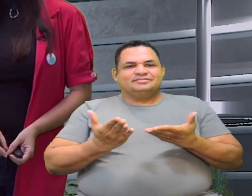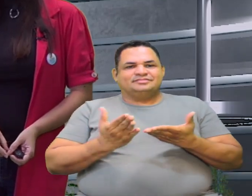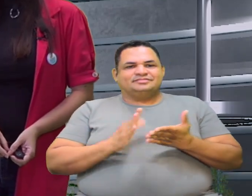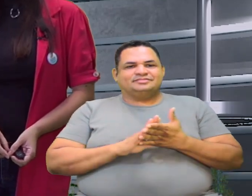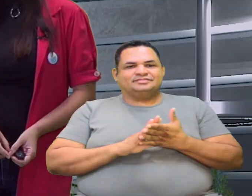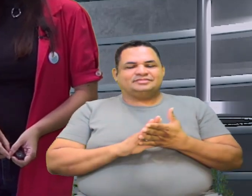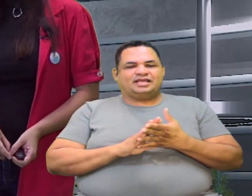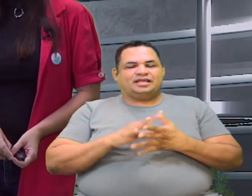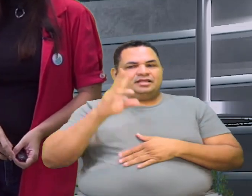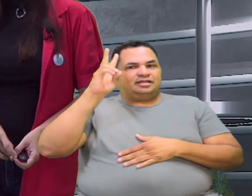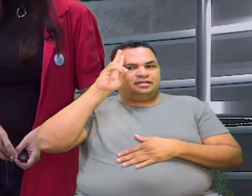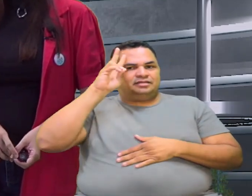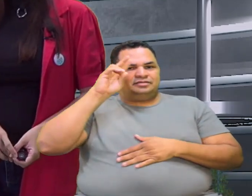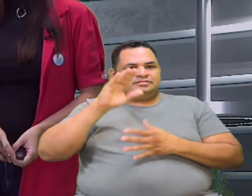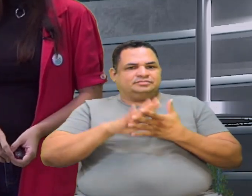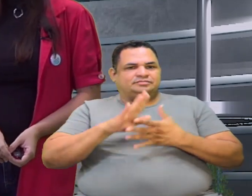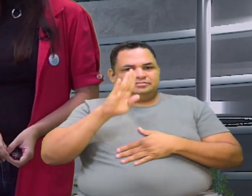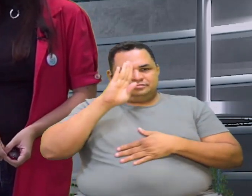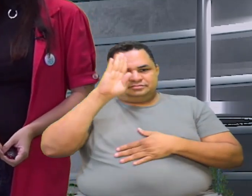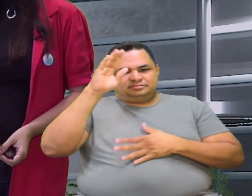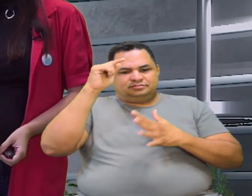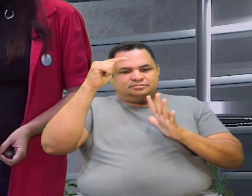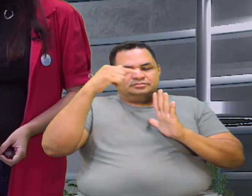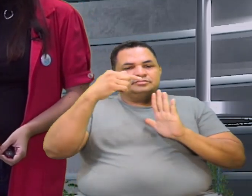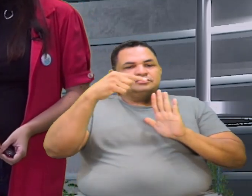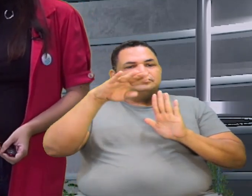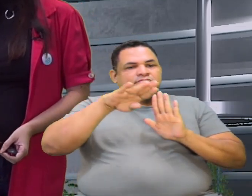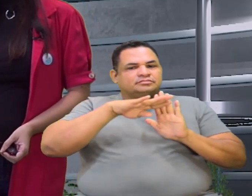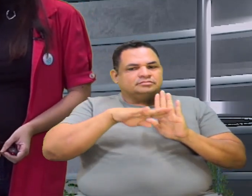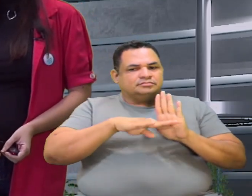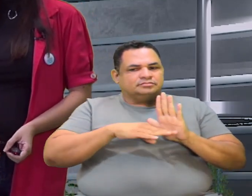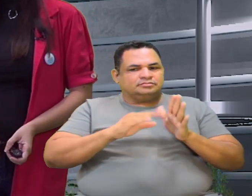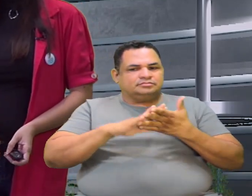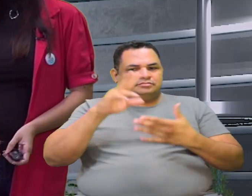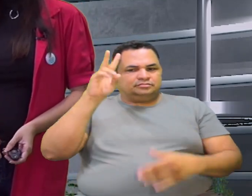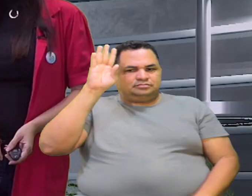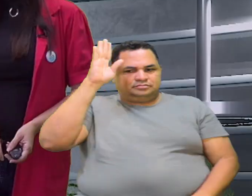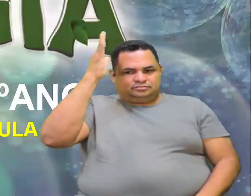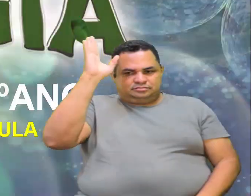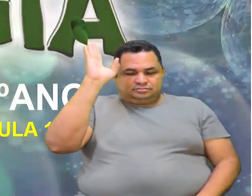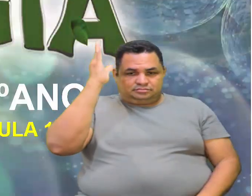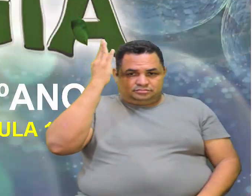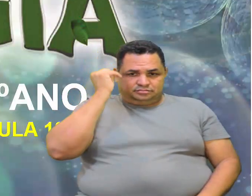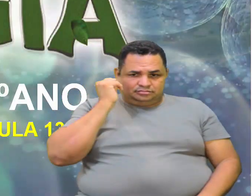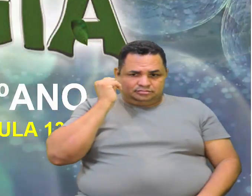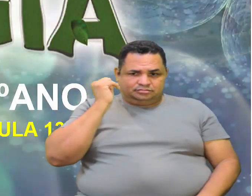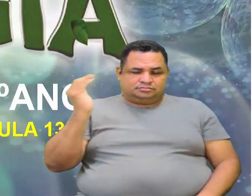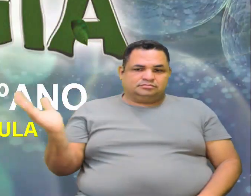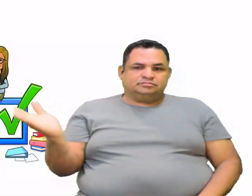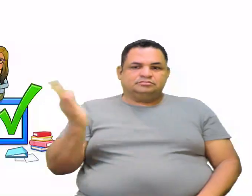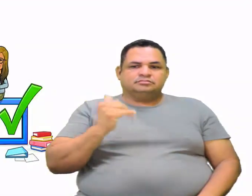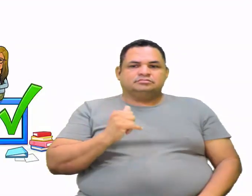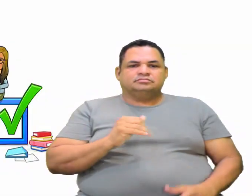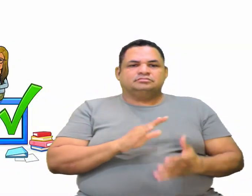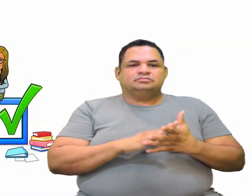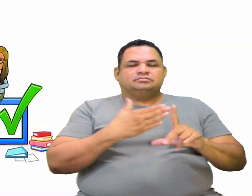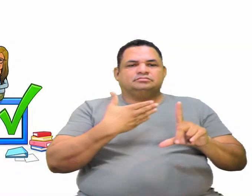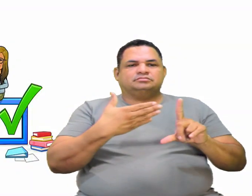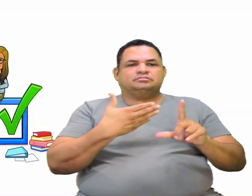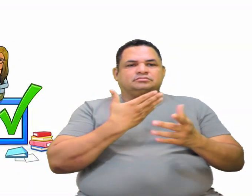os principais, né, pontos que você precisa rever dessa aula. Vamos lá? Isso aí, então vamos para a nossa lâmina,